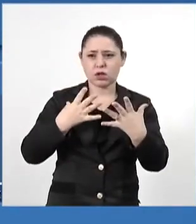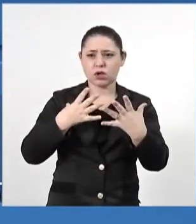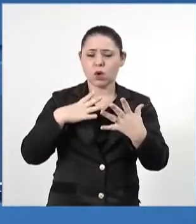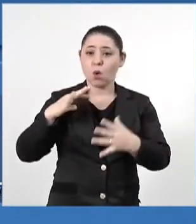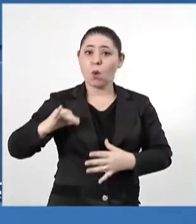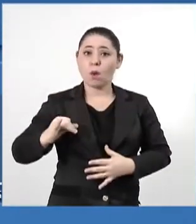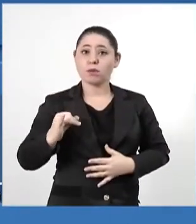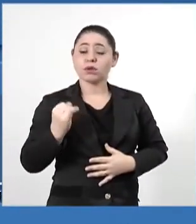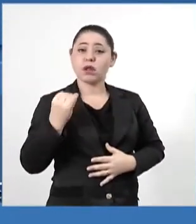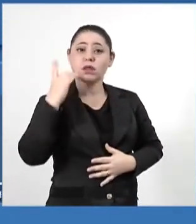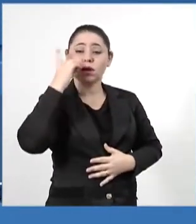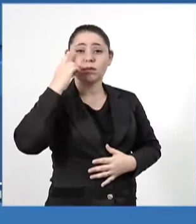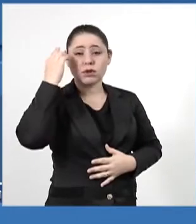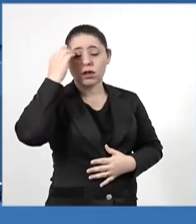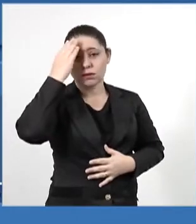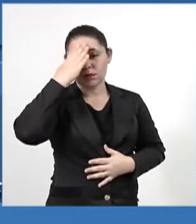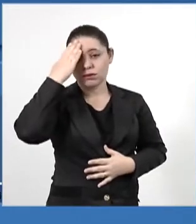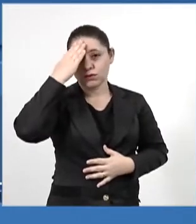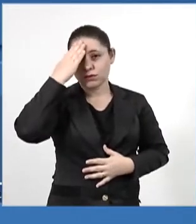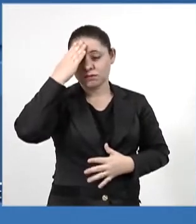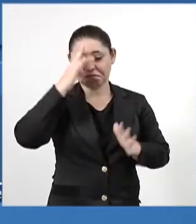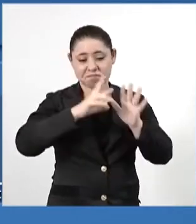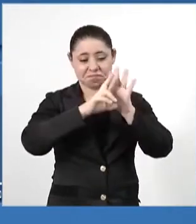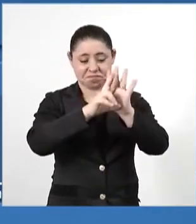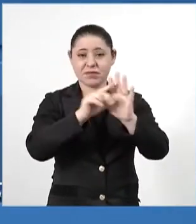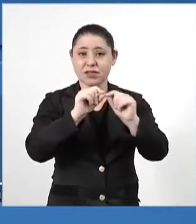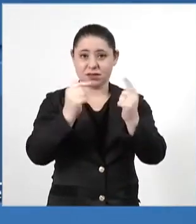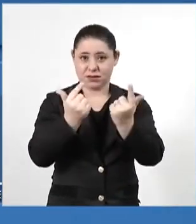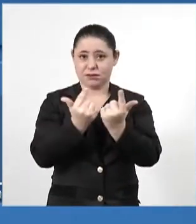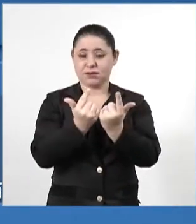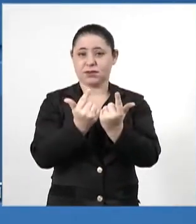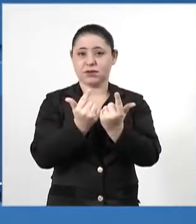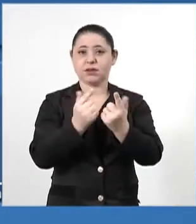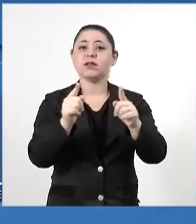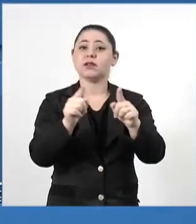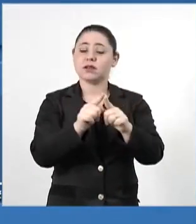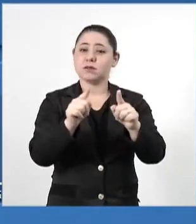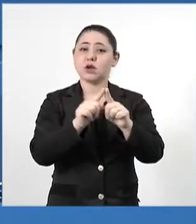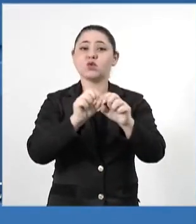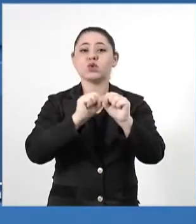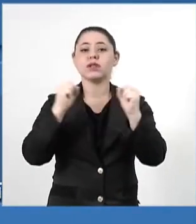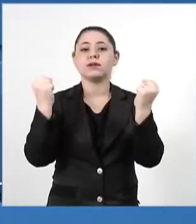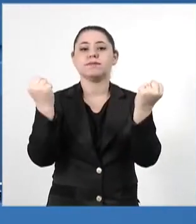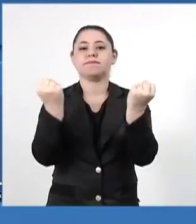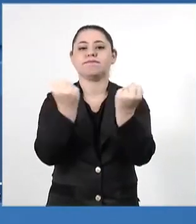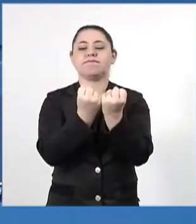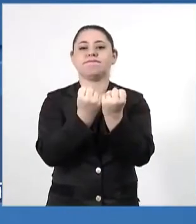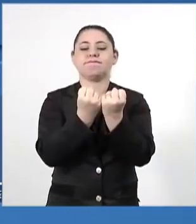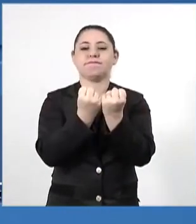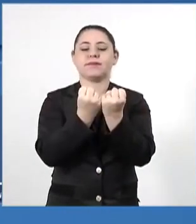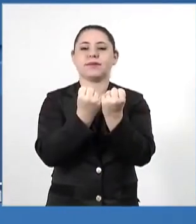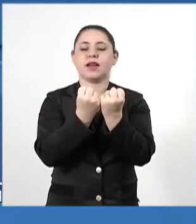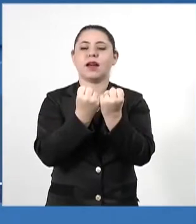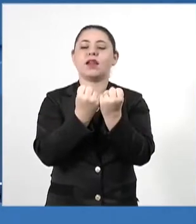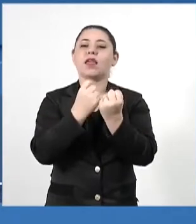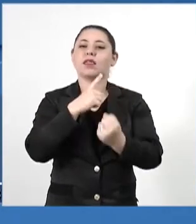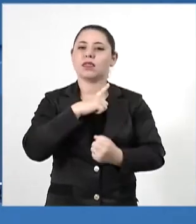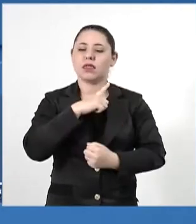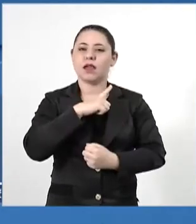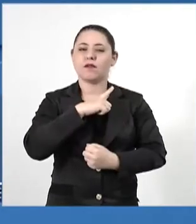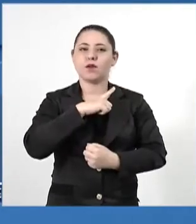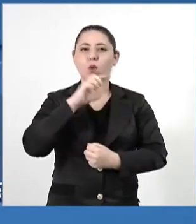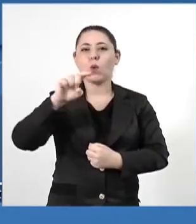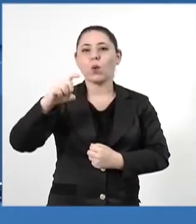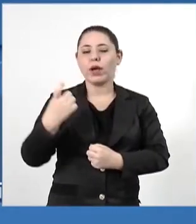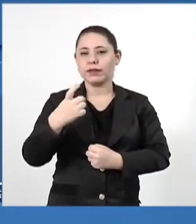deputado Barbosinha, de representar esta casa, inclusive esse seminário fora protagonizado pelo ex-prefeito